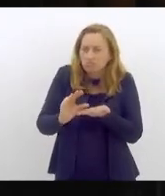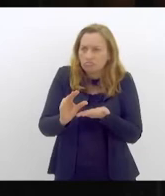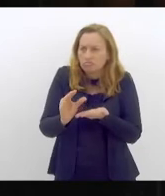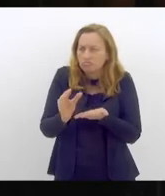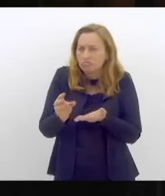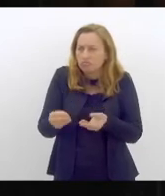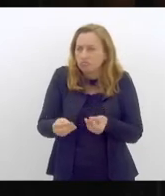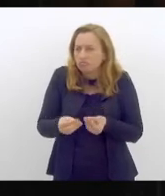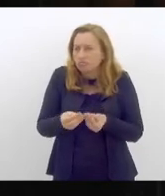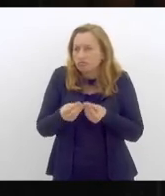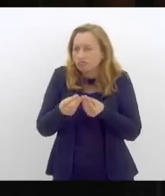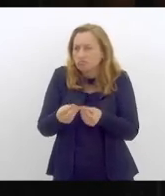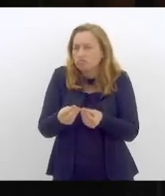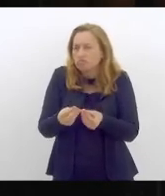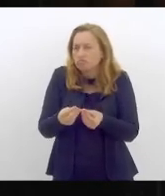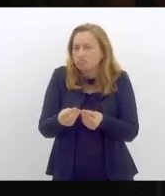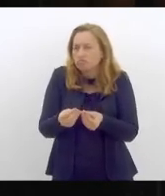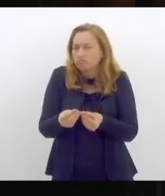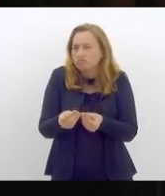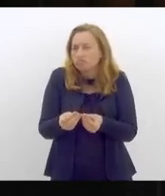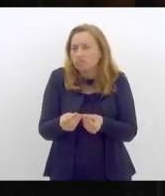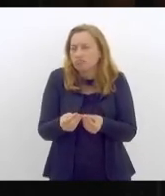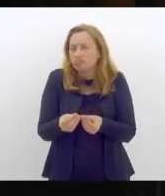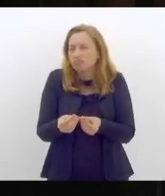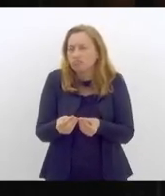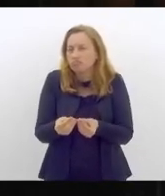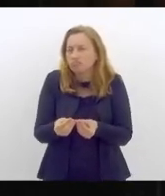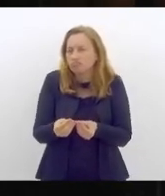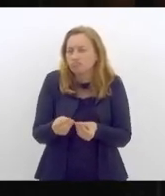garantiria ali a sua